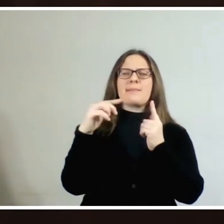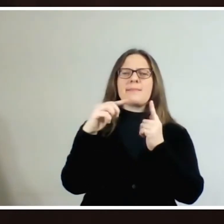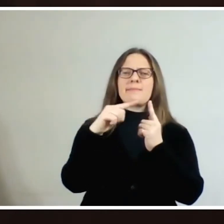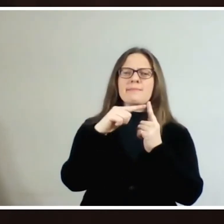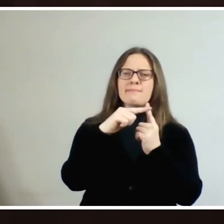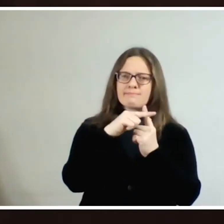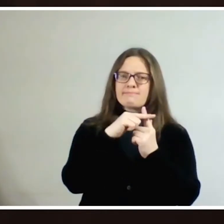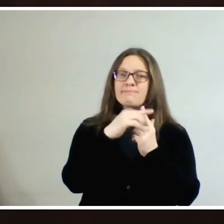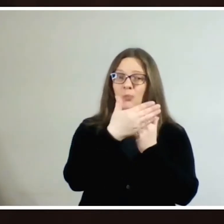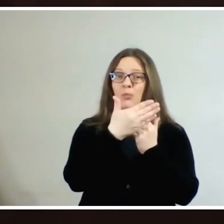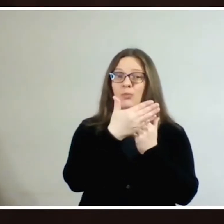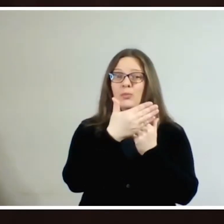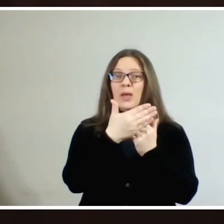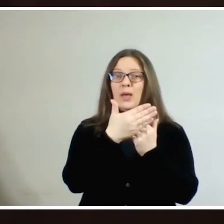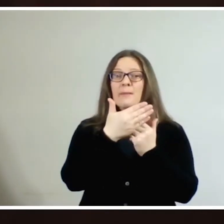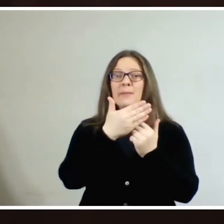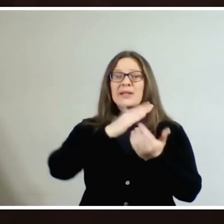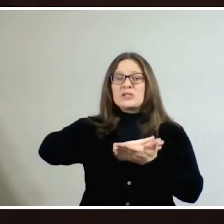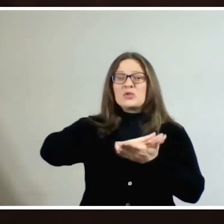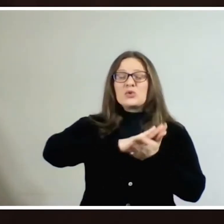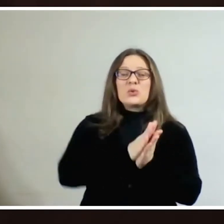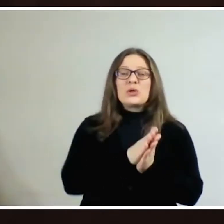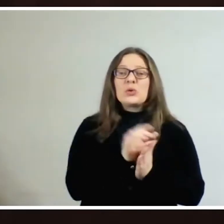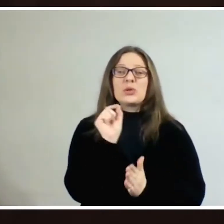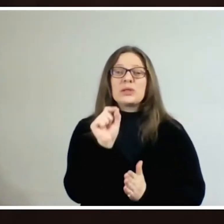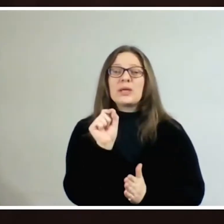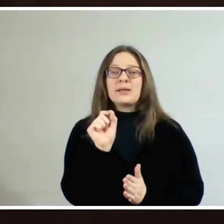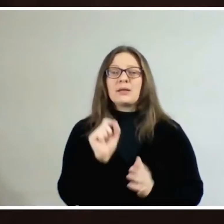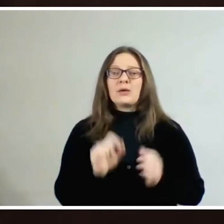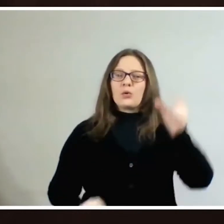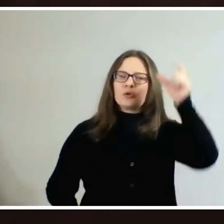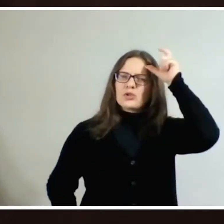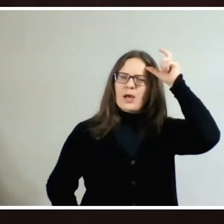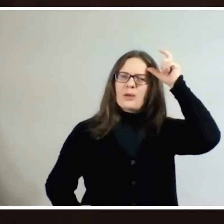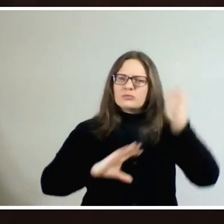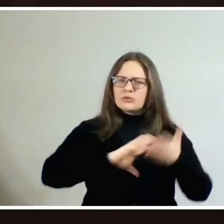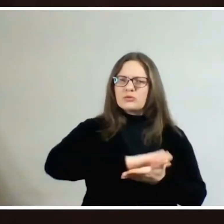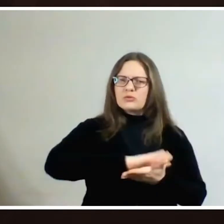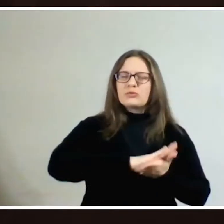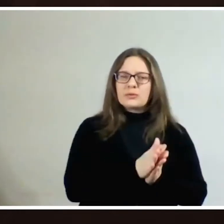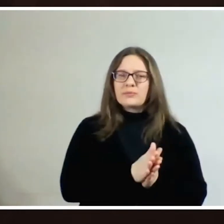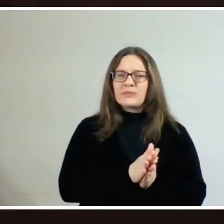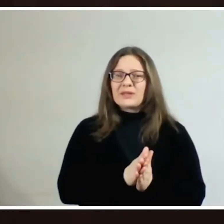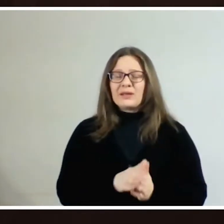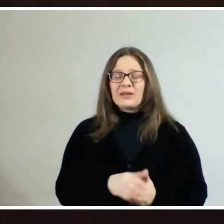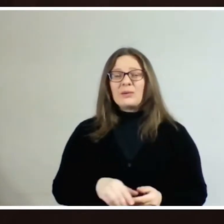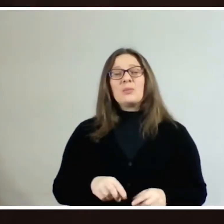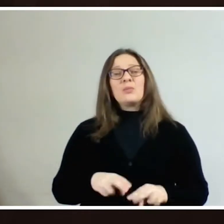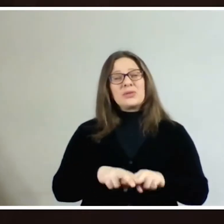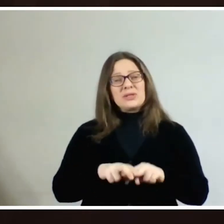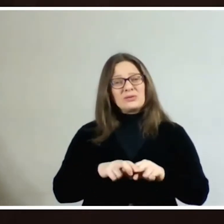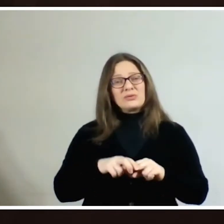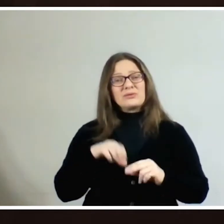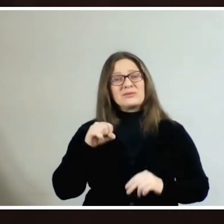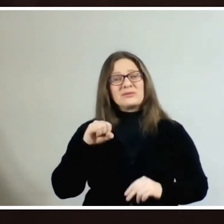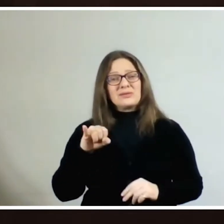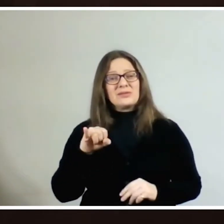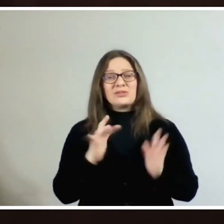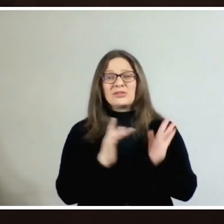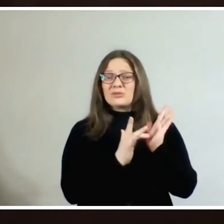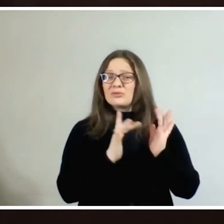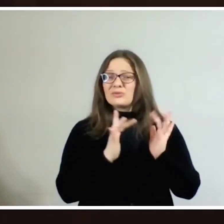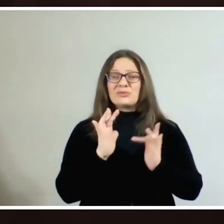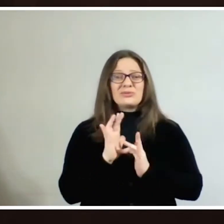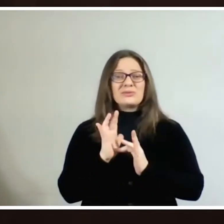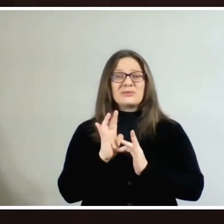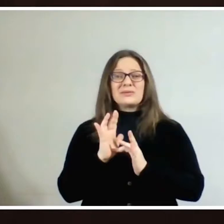Se Jesus não tivesse participado dessa carne, irmãos, ele não teria destruído na cruz o